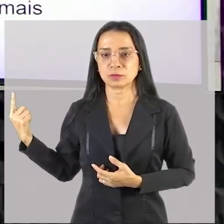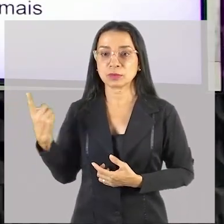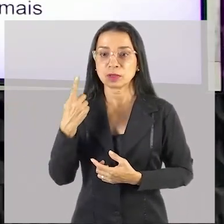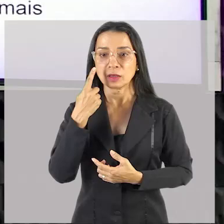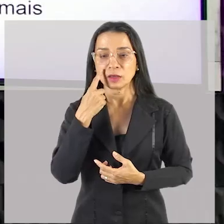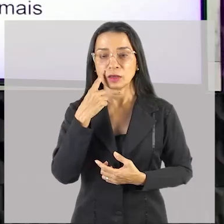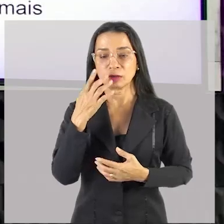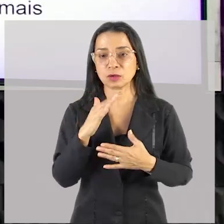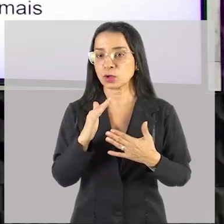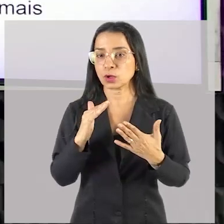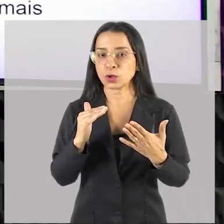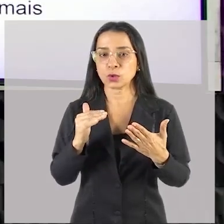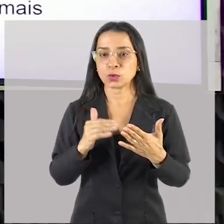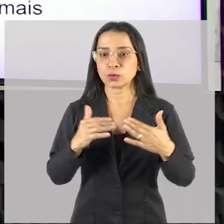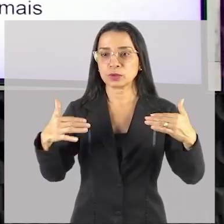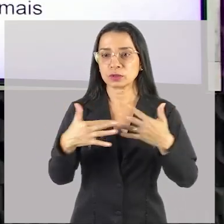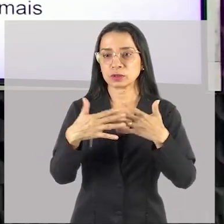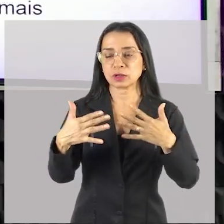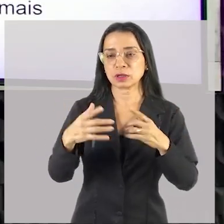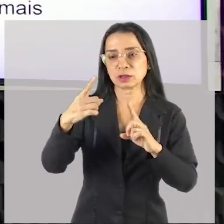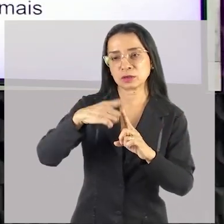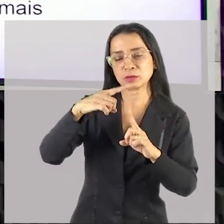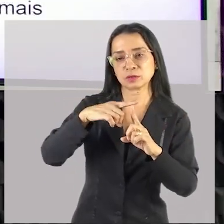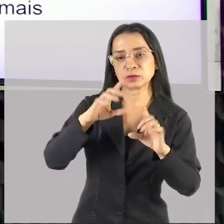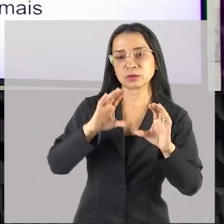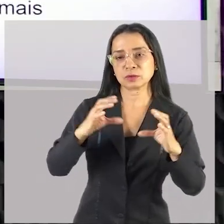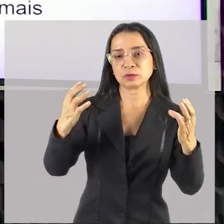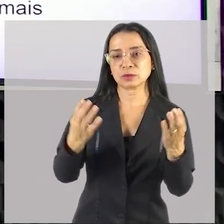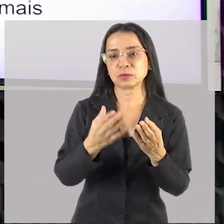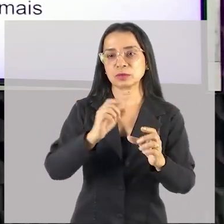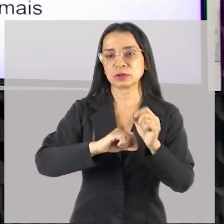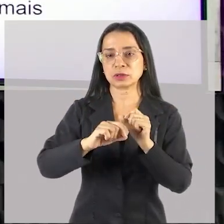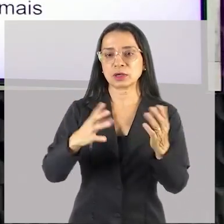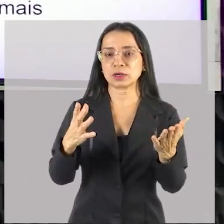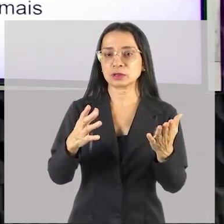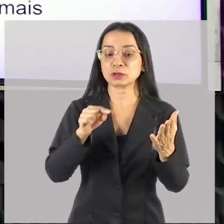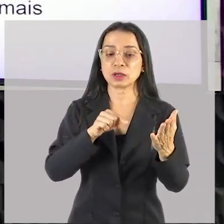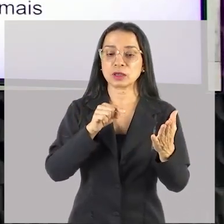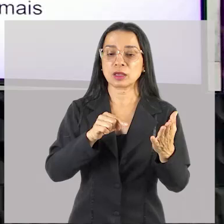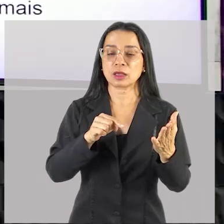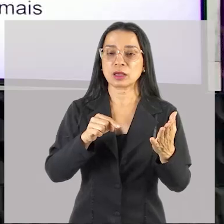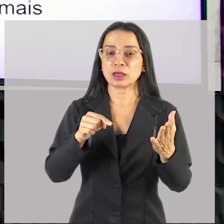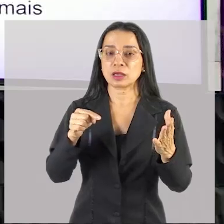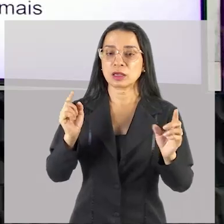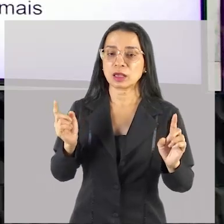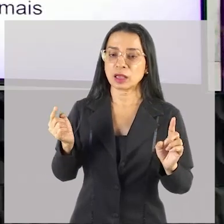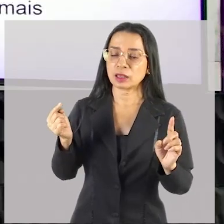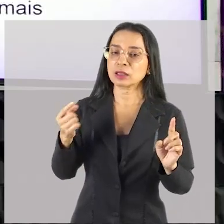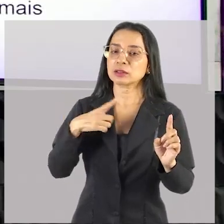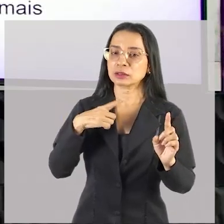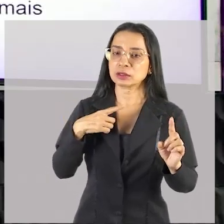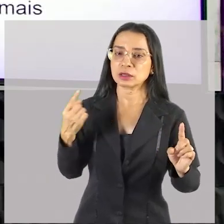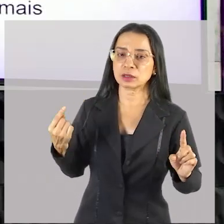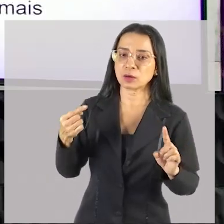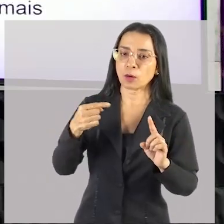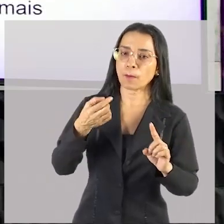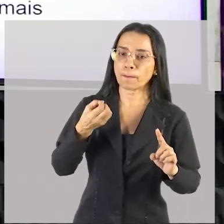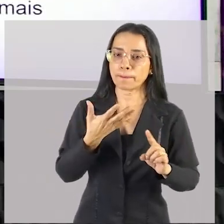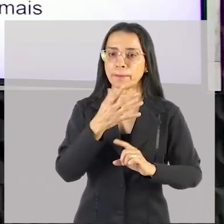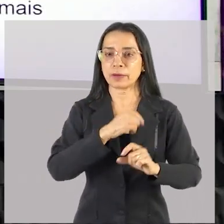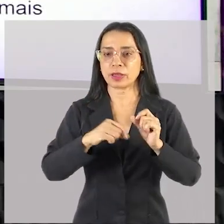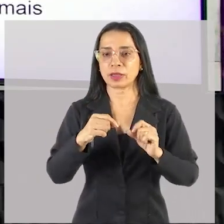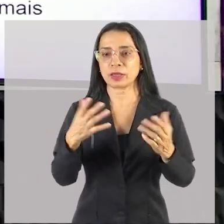e a finalidade do ser humano é qual? É ser feliz. Todo mundo busca ser feliz de uma maneira, de alguma forma. Todo mundo busca a felicidade. E essa é a finalidade do